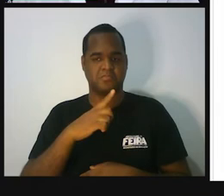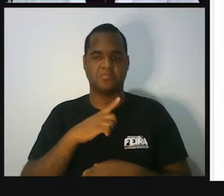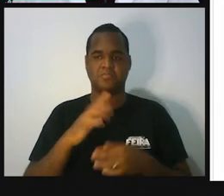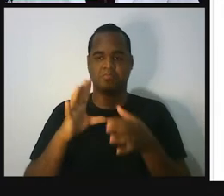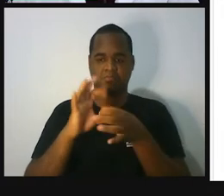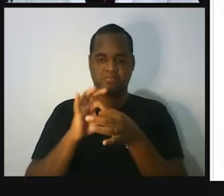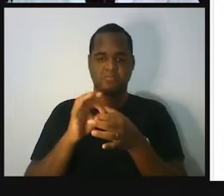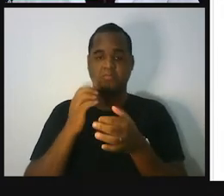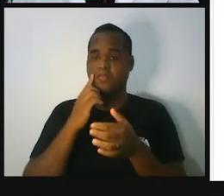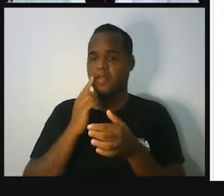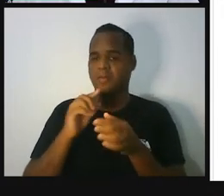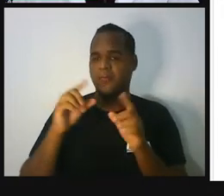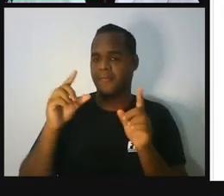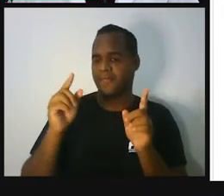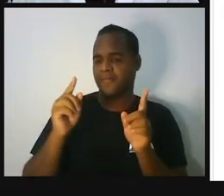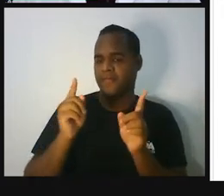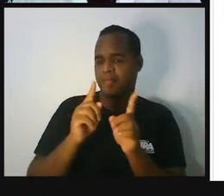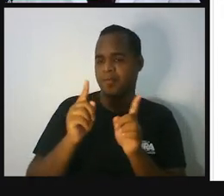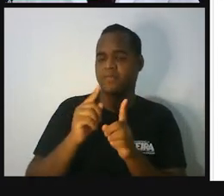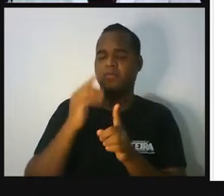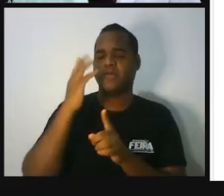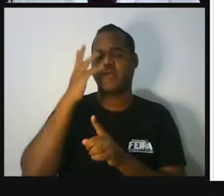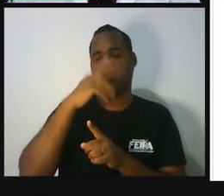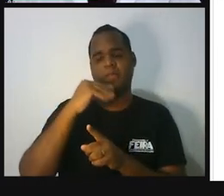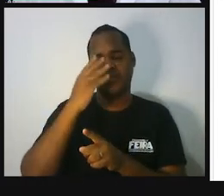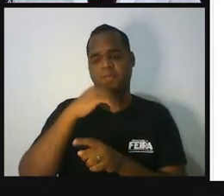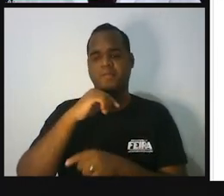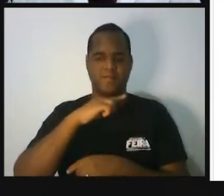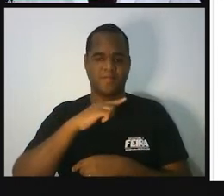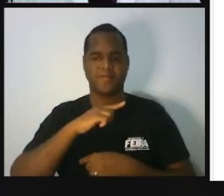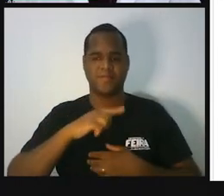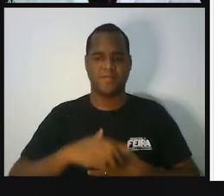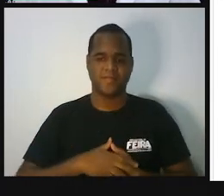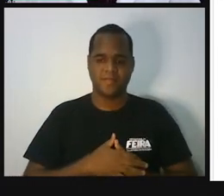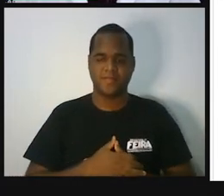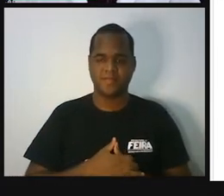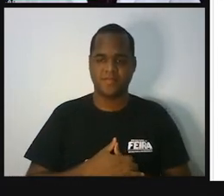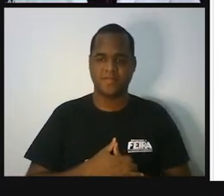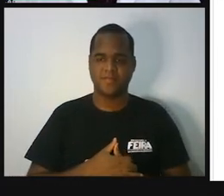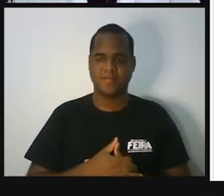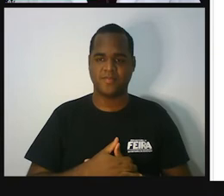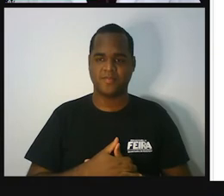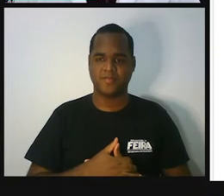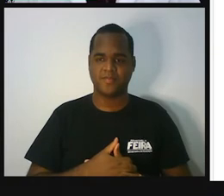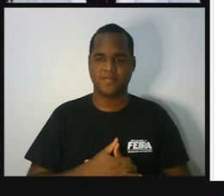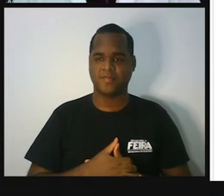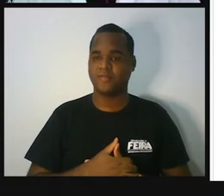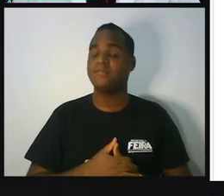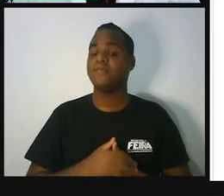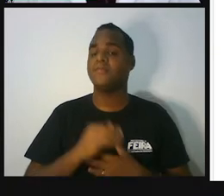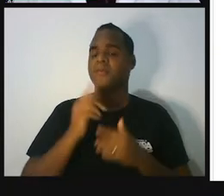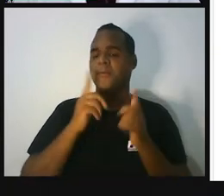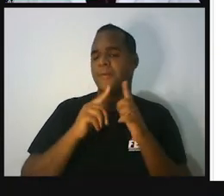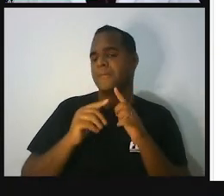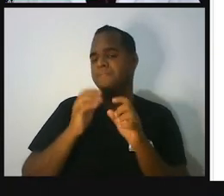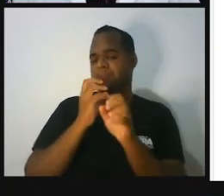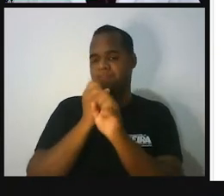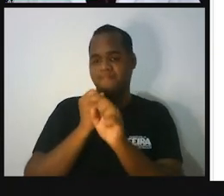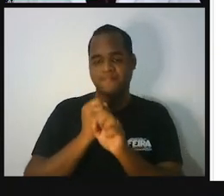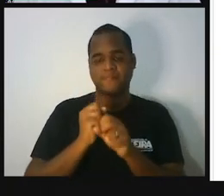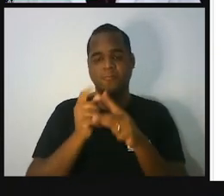vamos deixar ele menorzinho para ficar bonitinho Oi vamos ligar os pontos para ver o ângulo ó